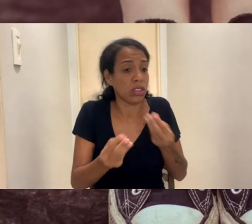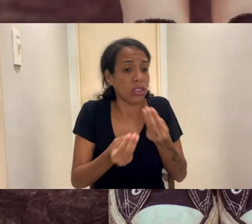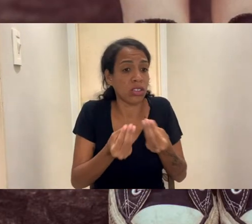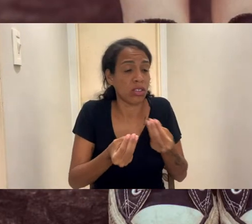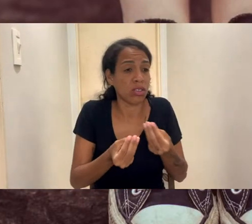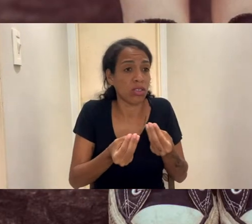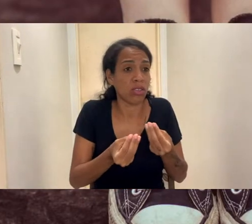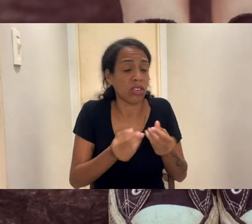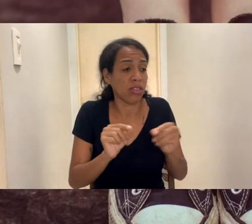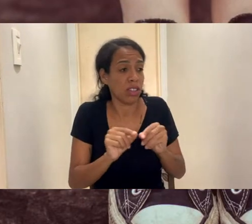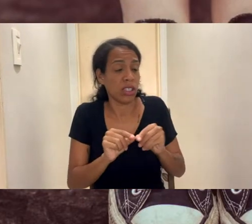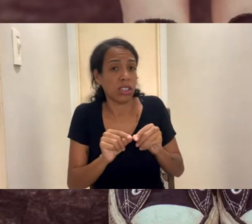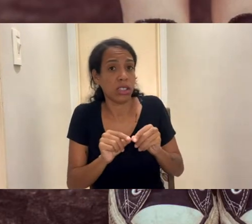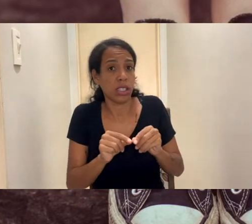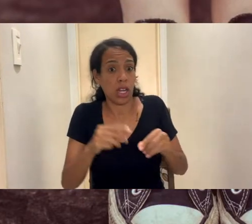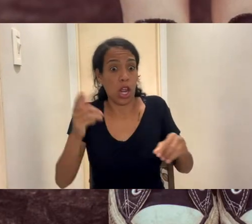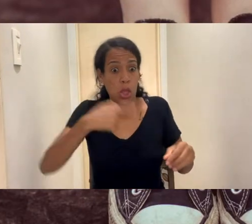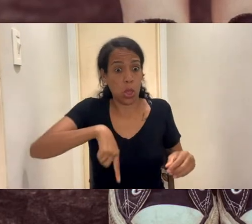e enquanto Estado,